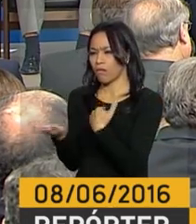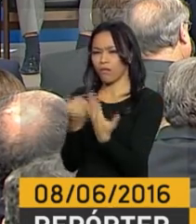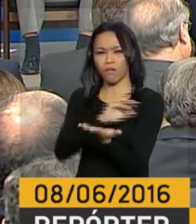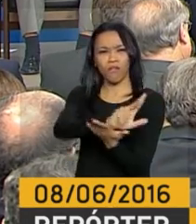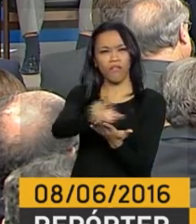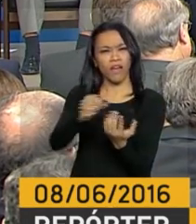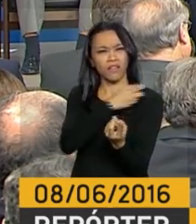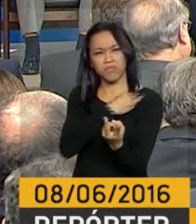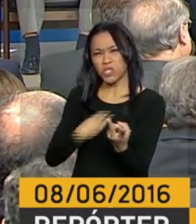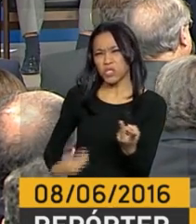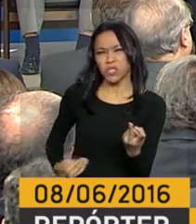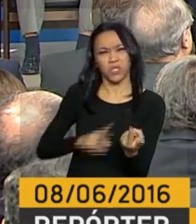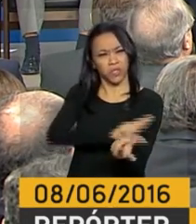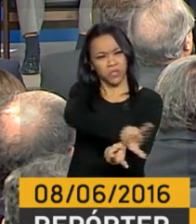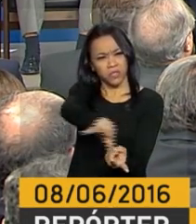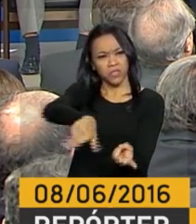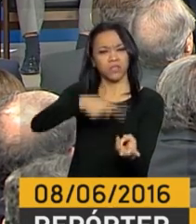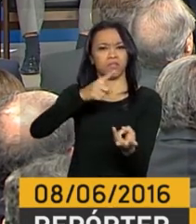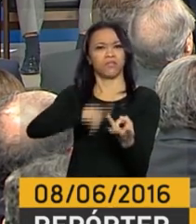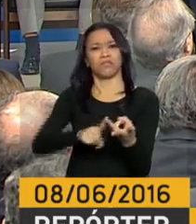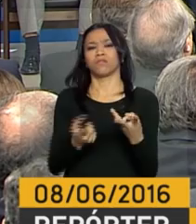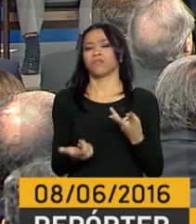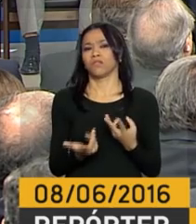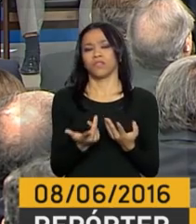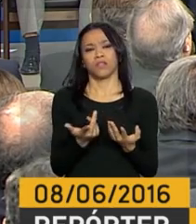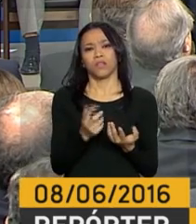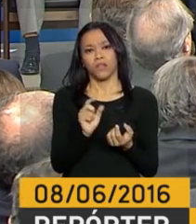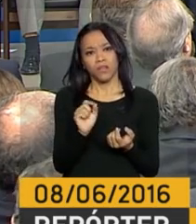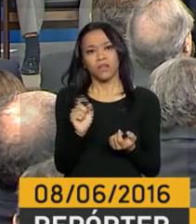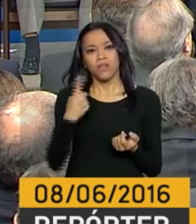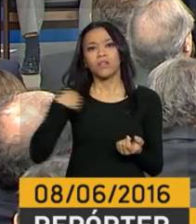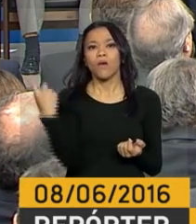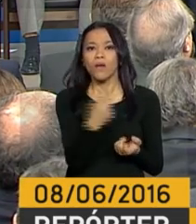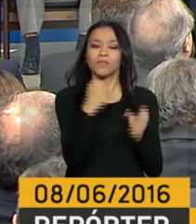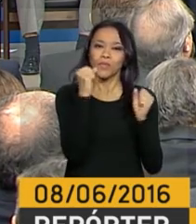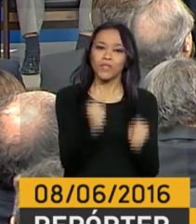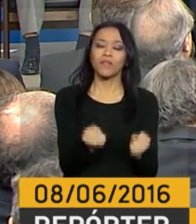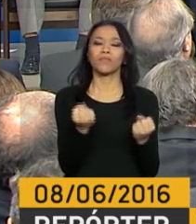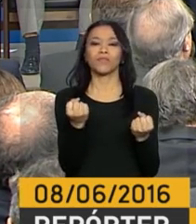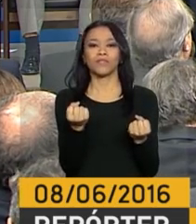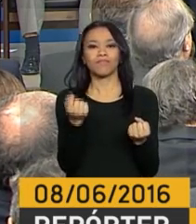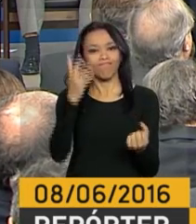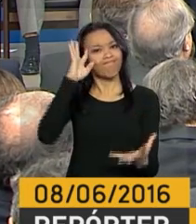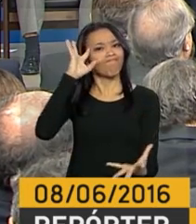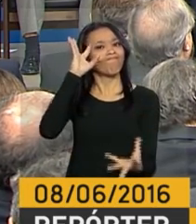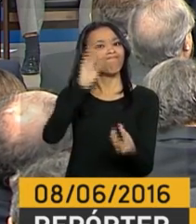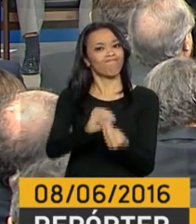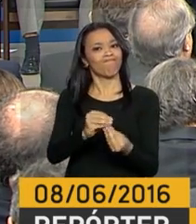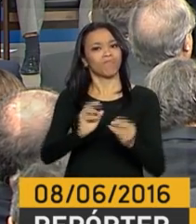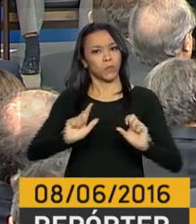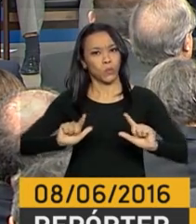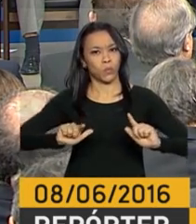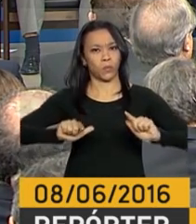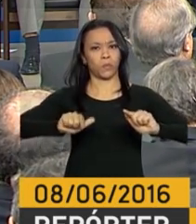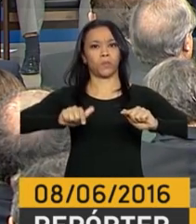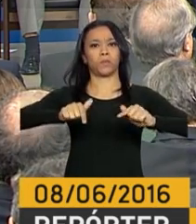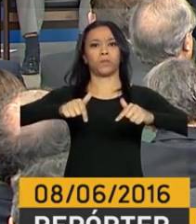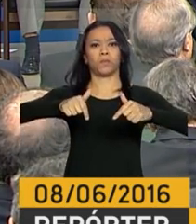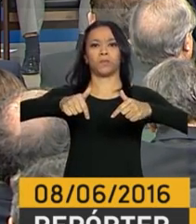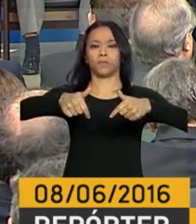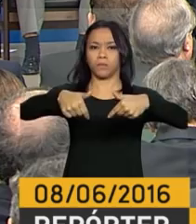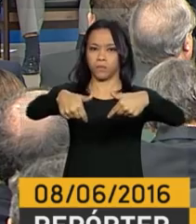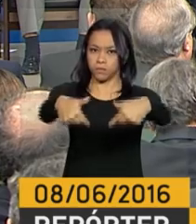ministros das áreas respectivas de forma que a gente possa realmente ter um trabalho eh